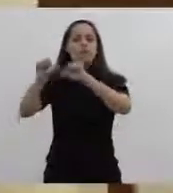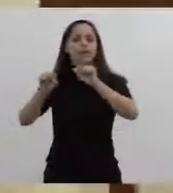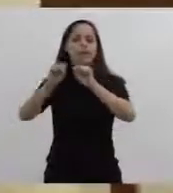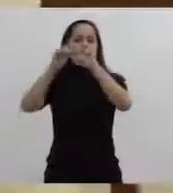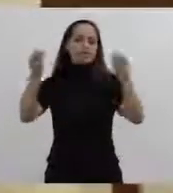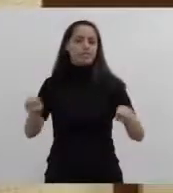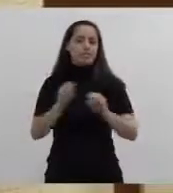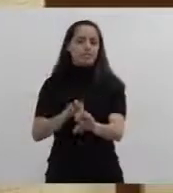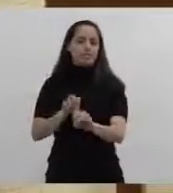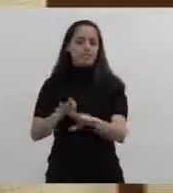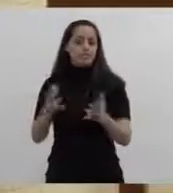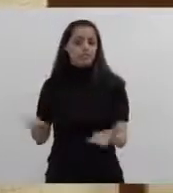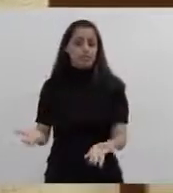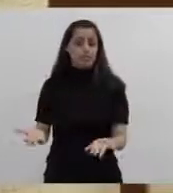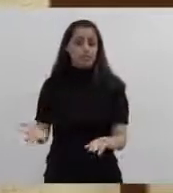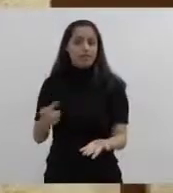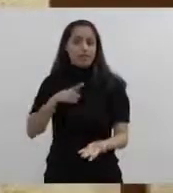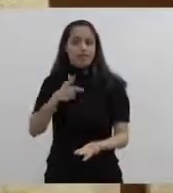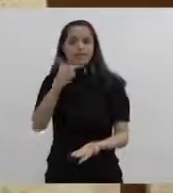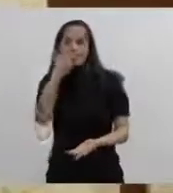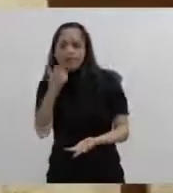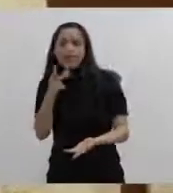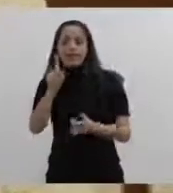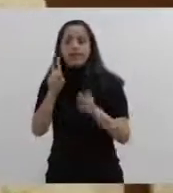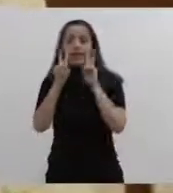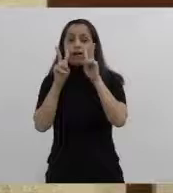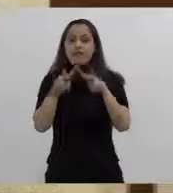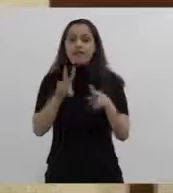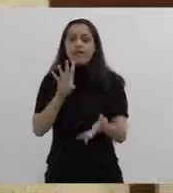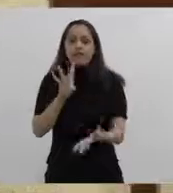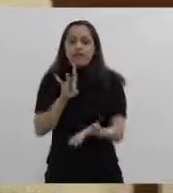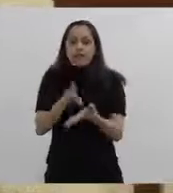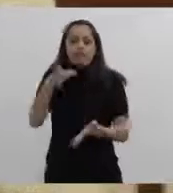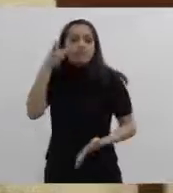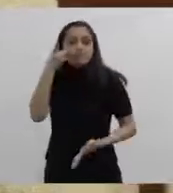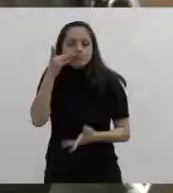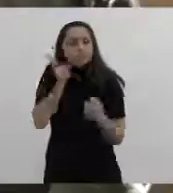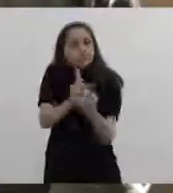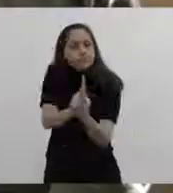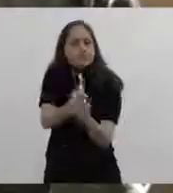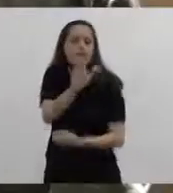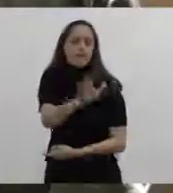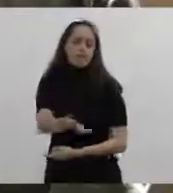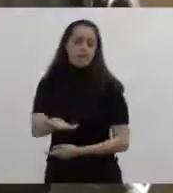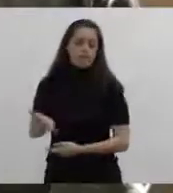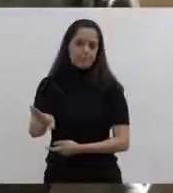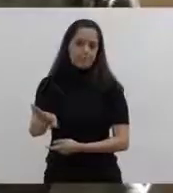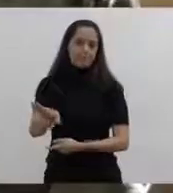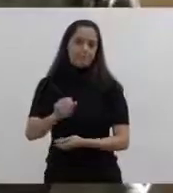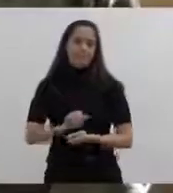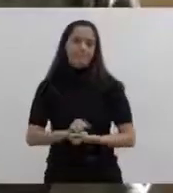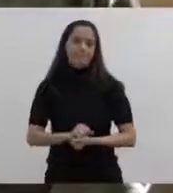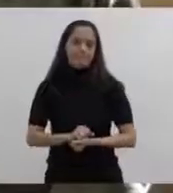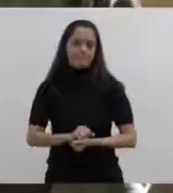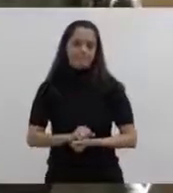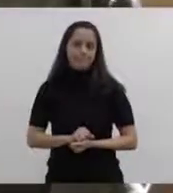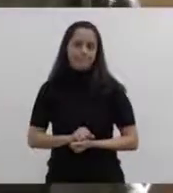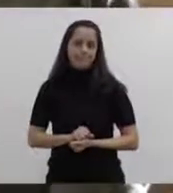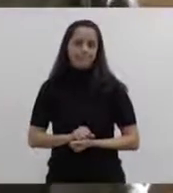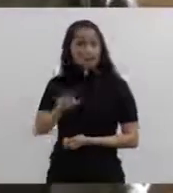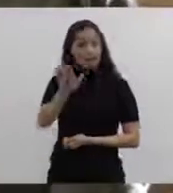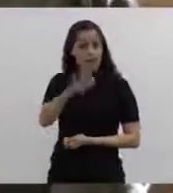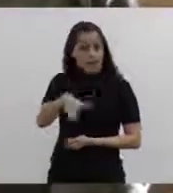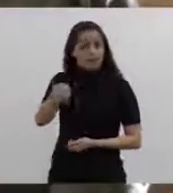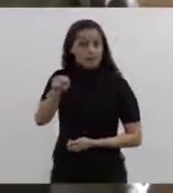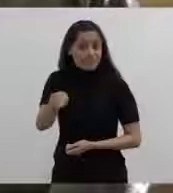perto de todas. Maria José. Eu acho que ainda resta muito a ser feito, mas é principalmente com os adultos do sistema. Na